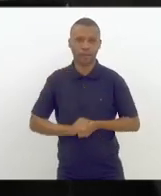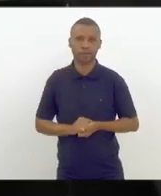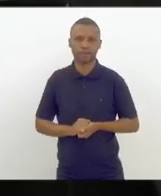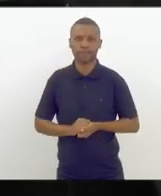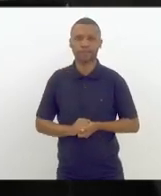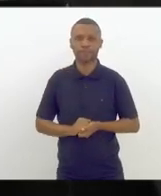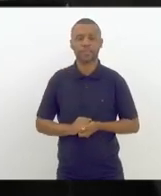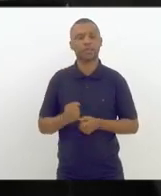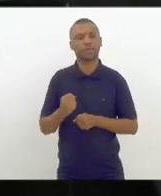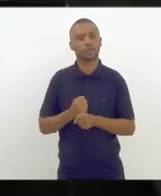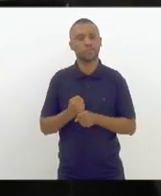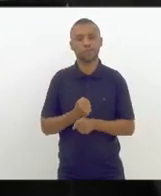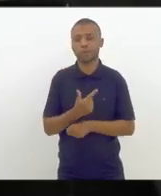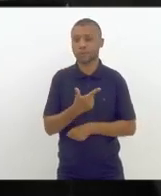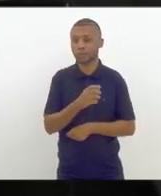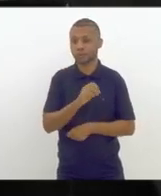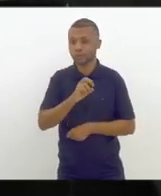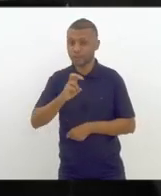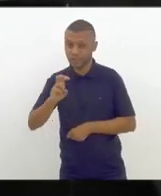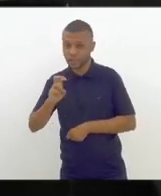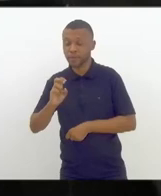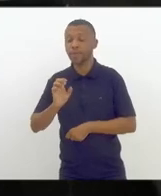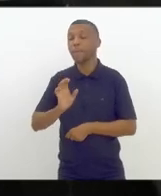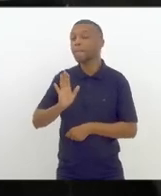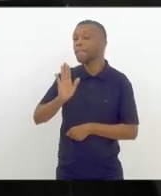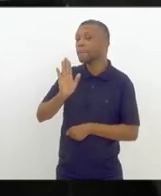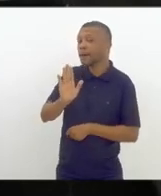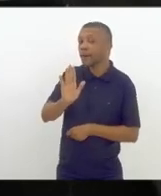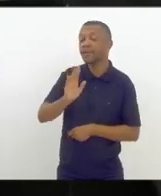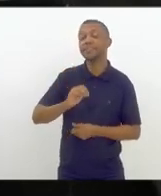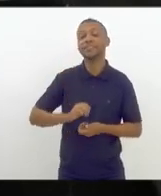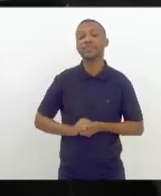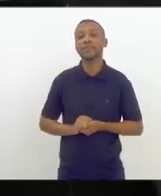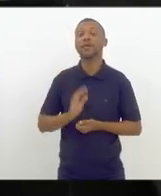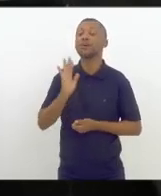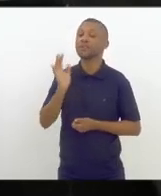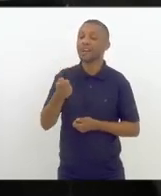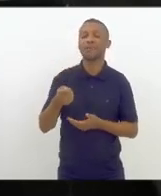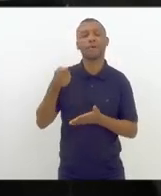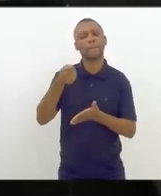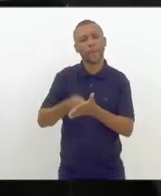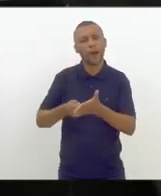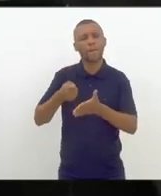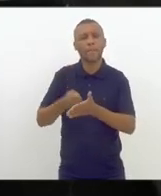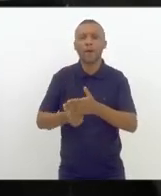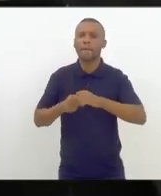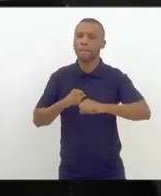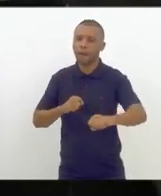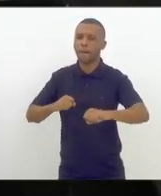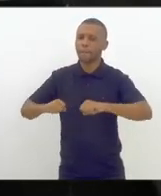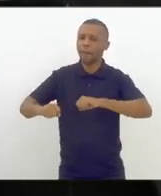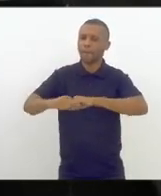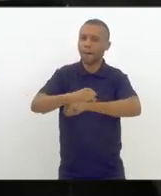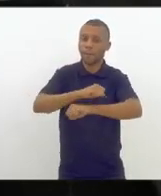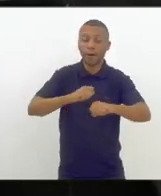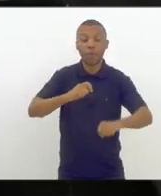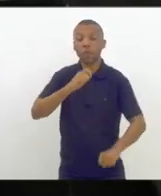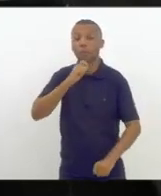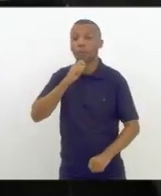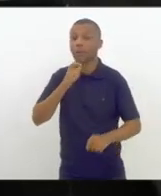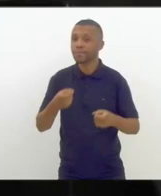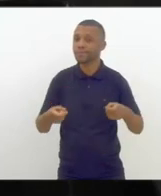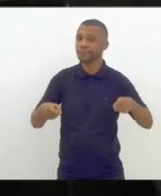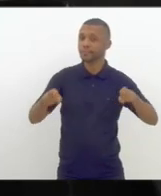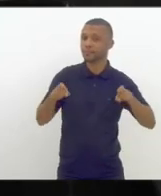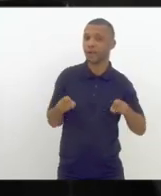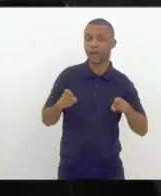parlamentar desde 2005, entretanto, já fiz luta política, já fui ativista, sem exercer mandato, e assim